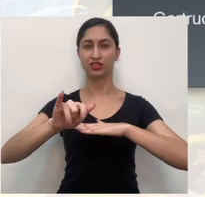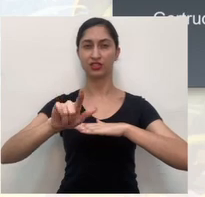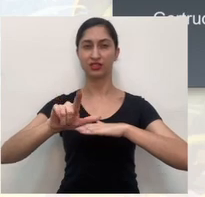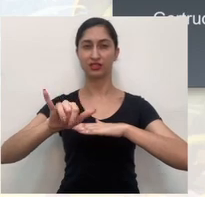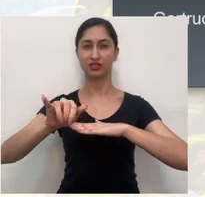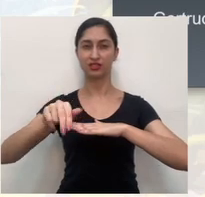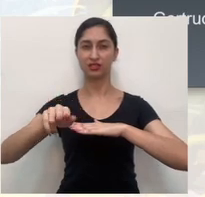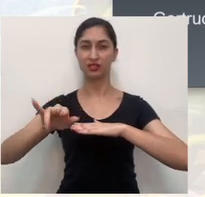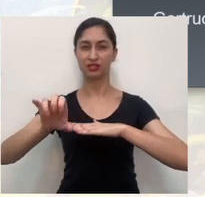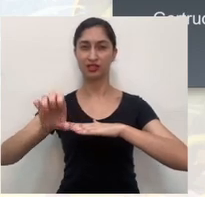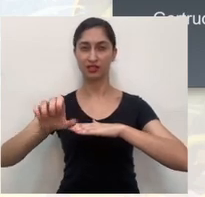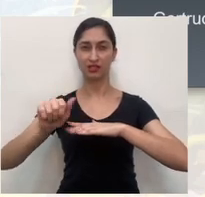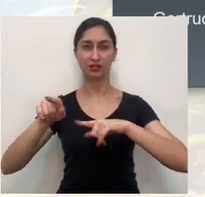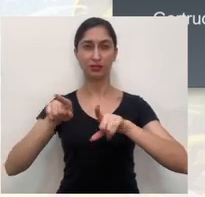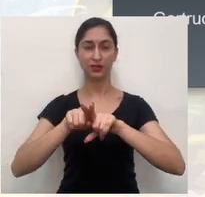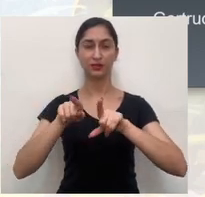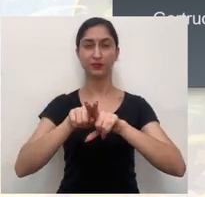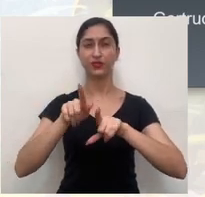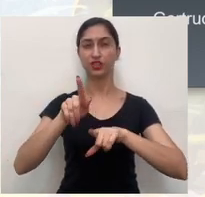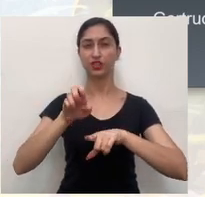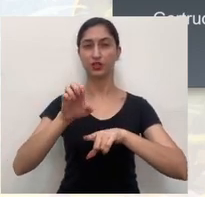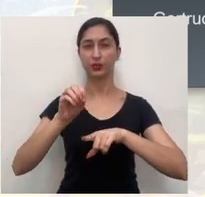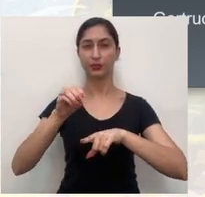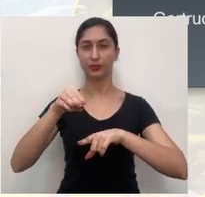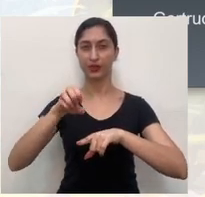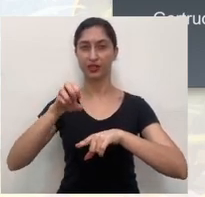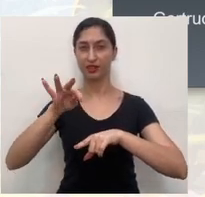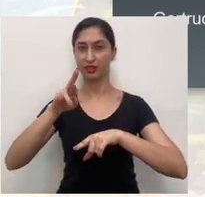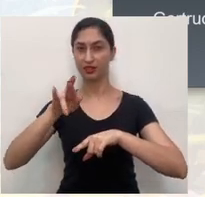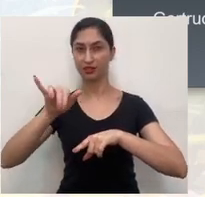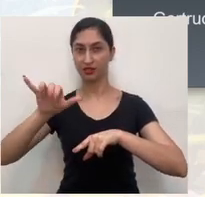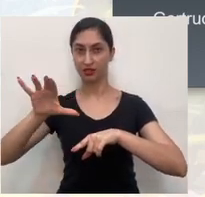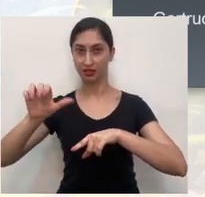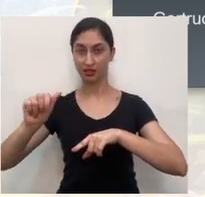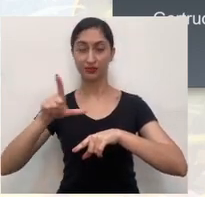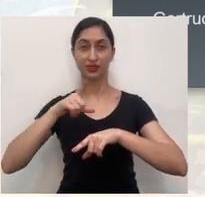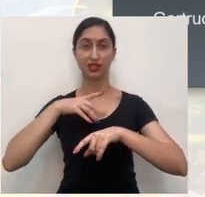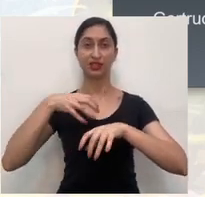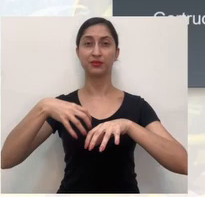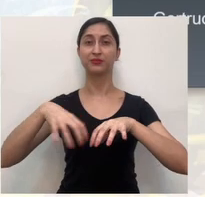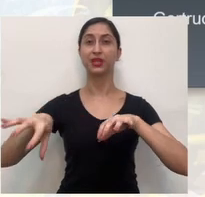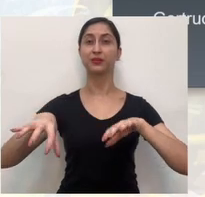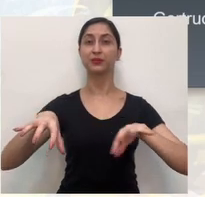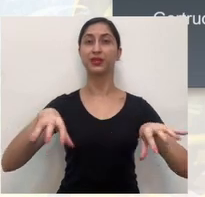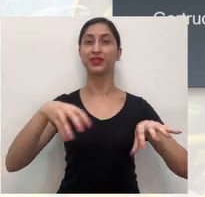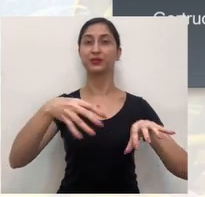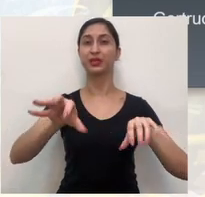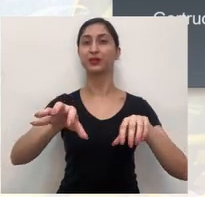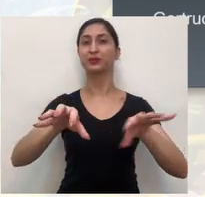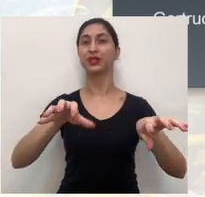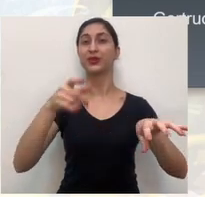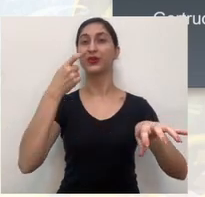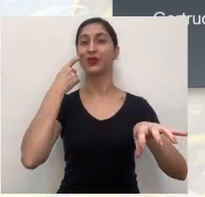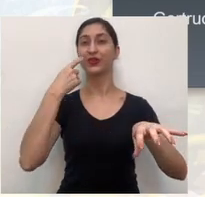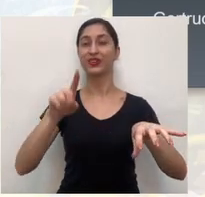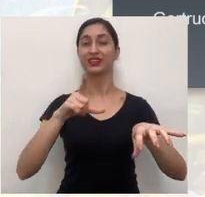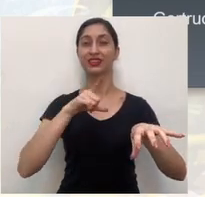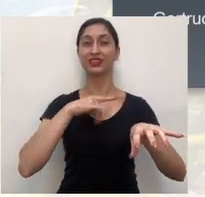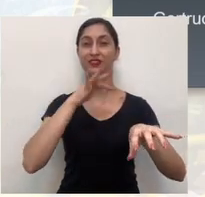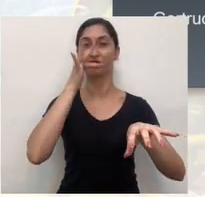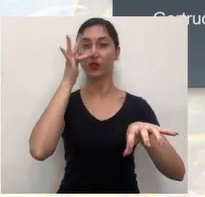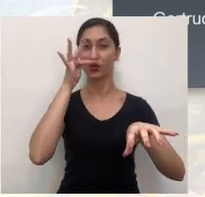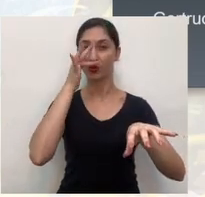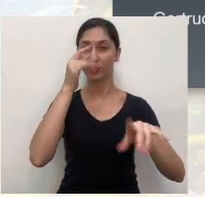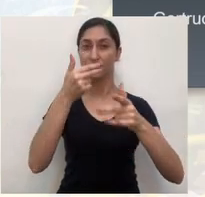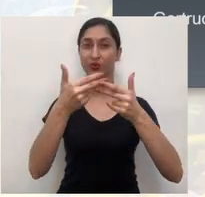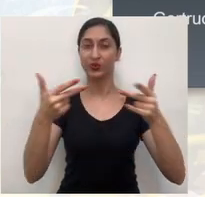bem geométrica, ela fragmenta o canteiro com jardineiras ou com flores, com manchas